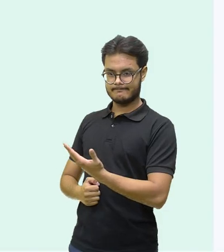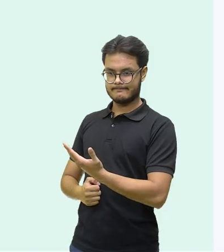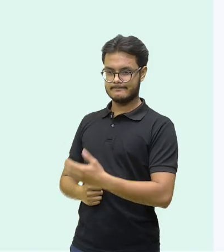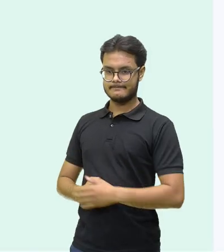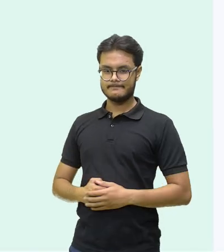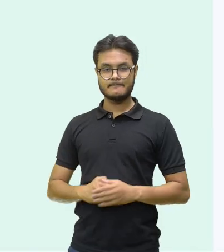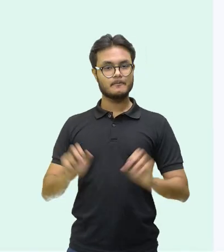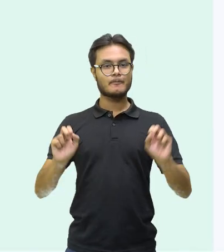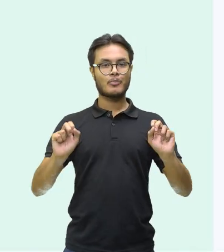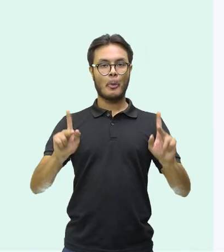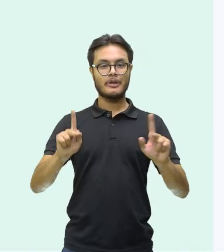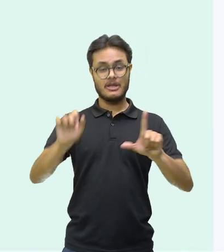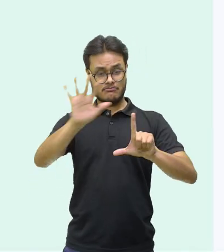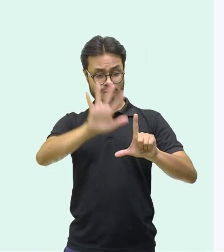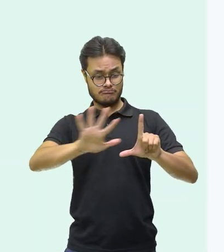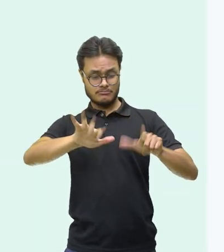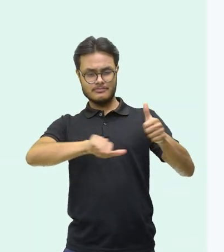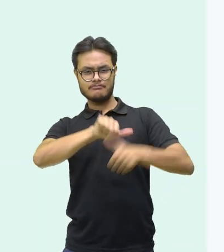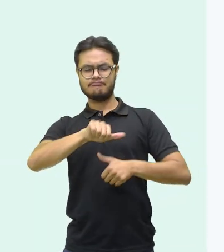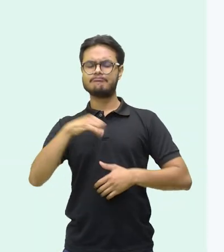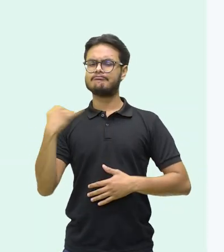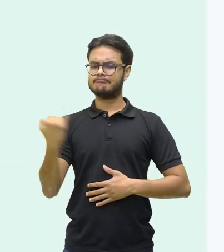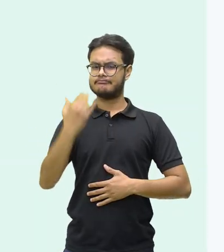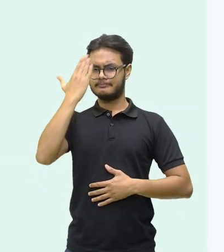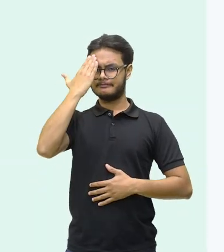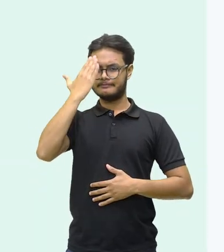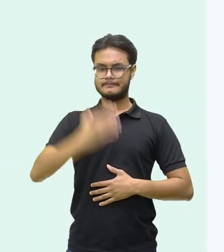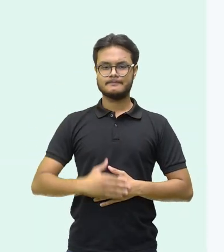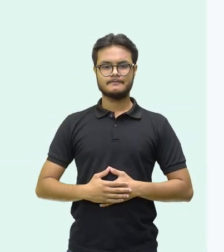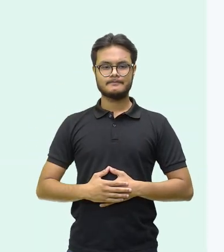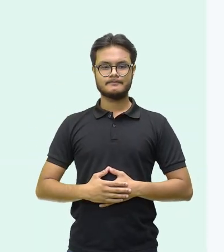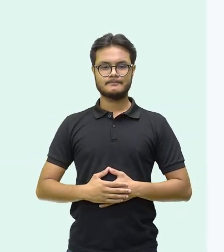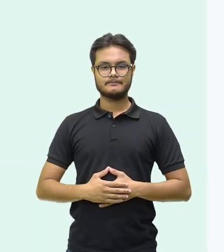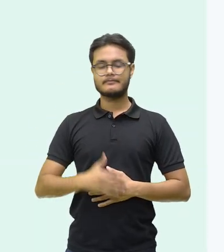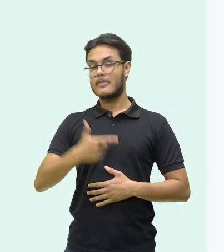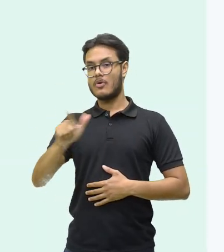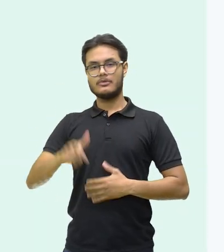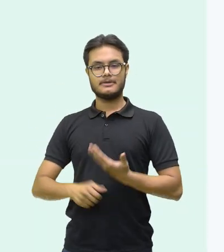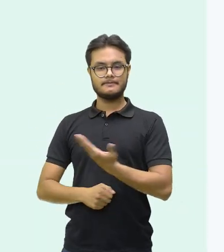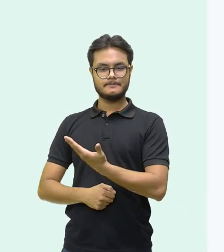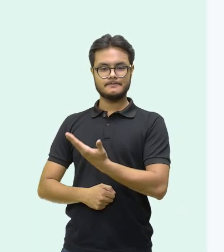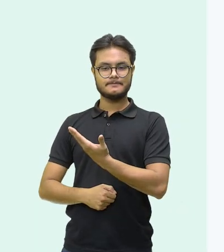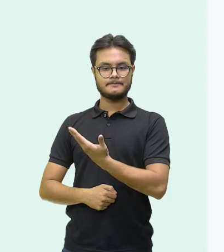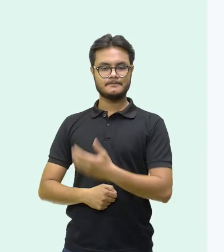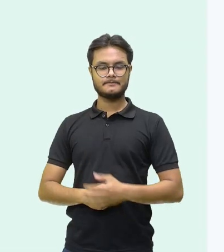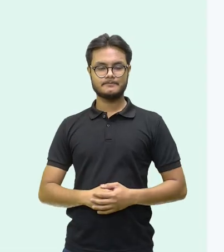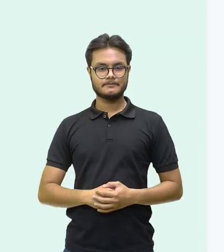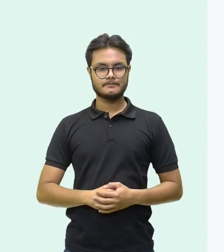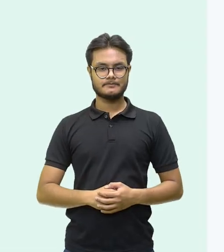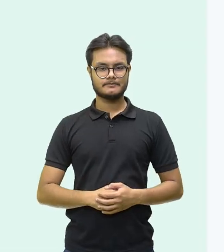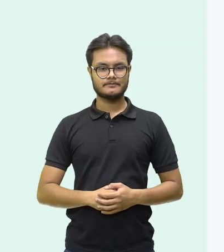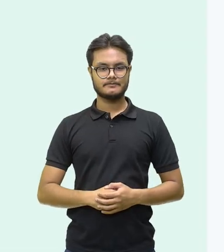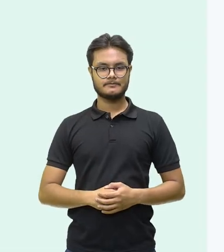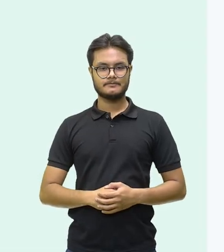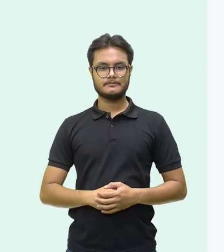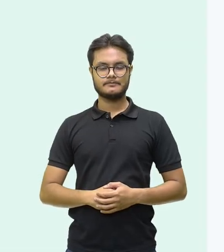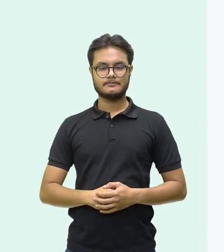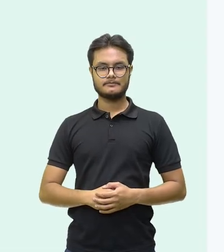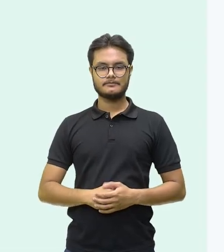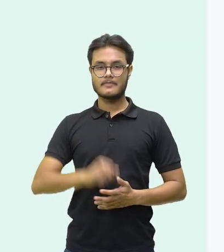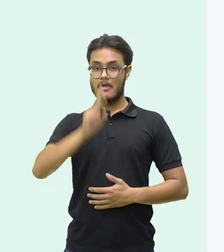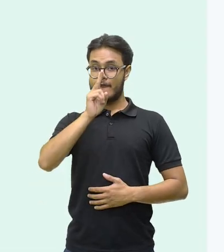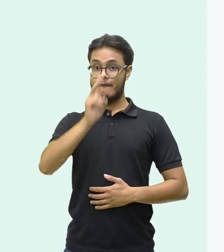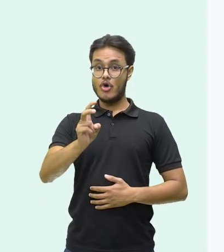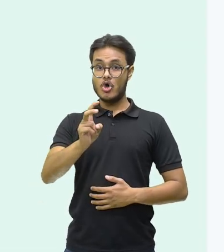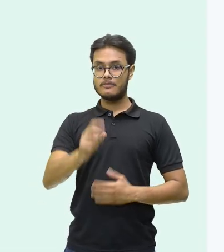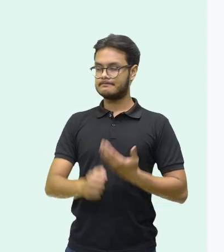da reflexão em imagem. Isso é bem interessante, tá bom? Lembra isso. Outra coisa importante, principais características do som. Já falamos de